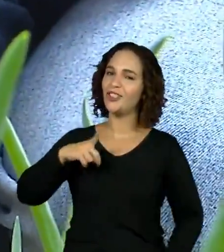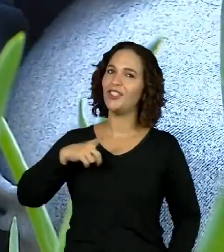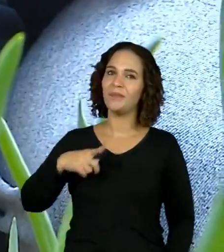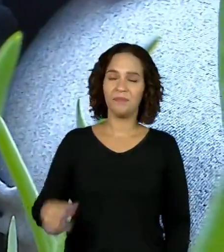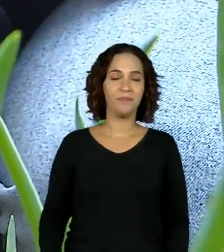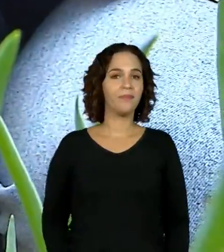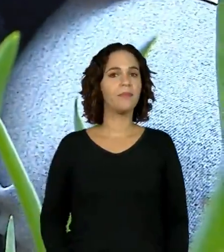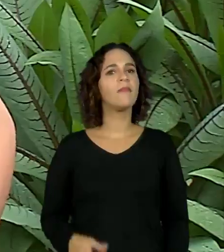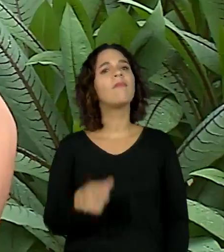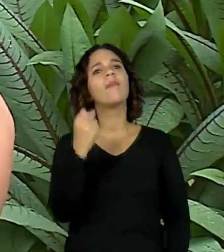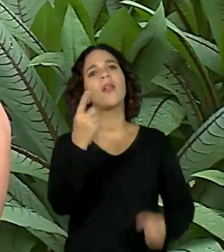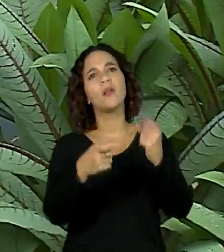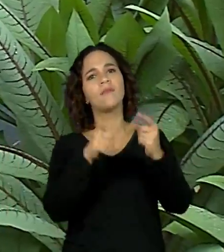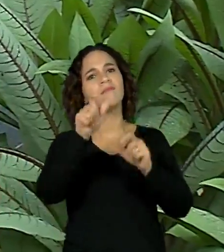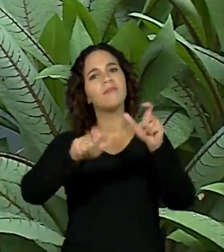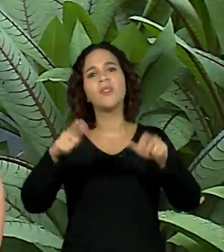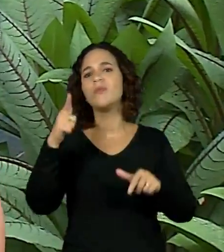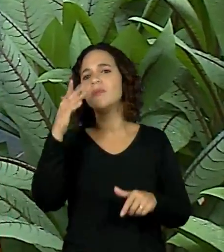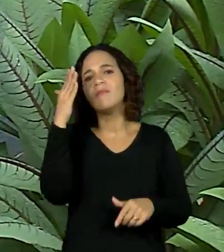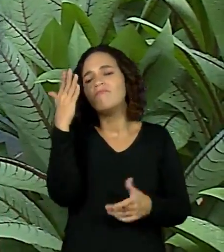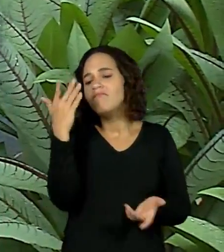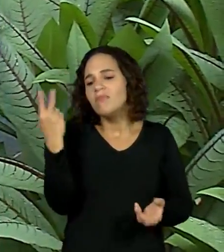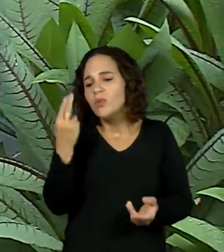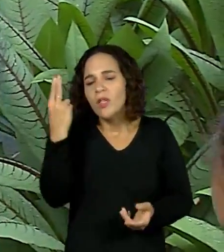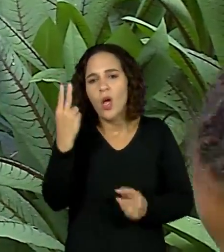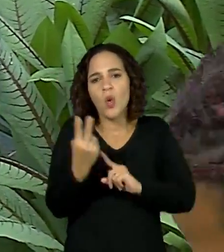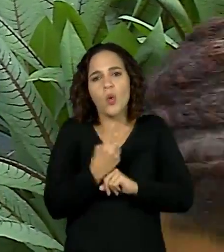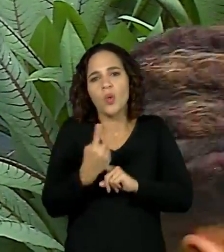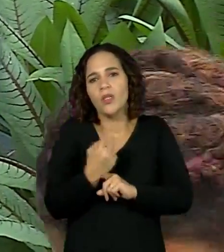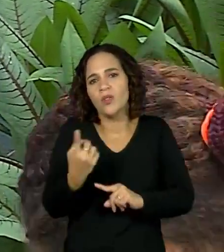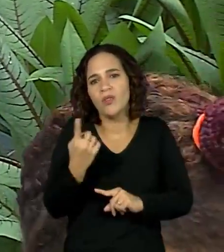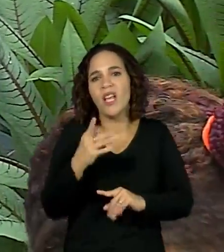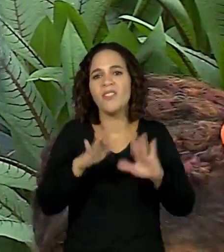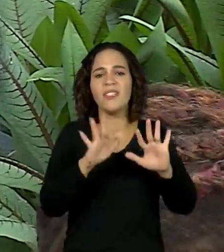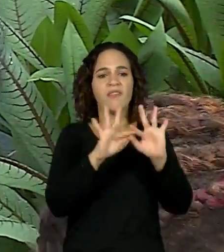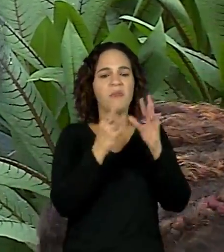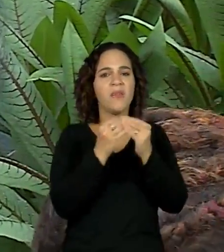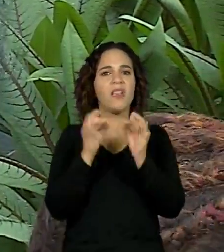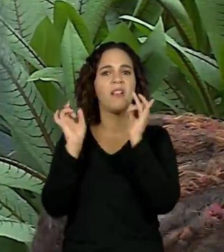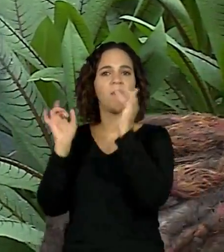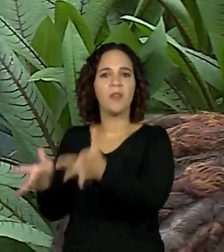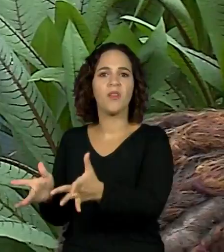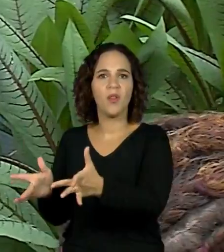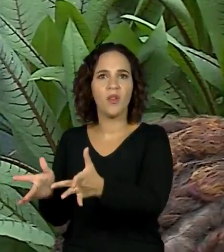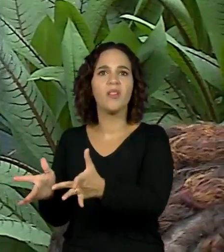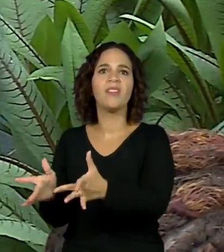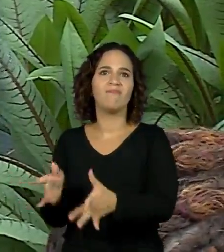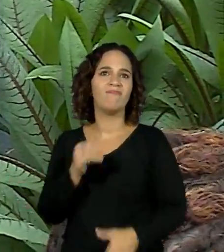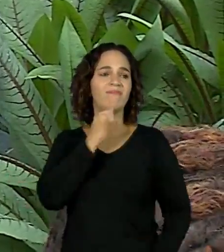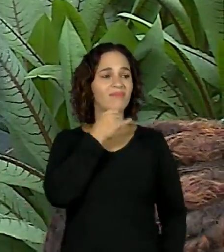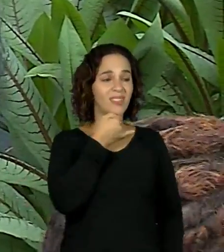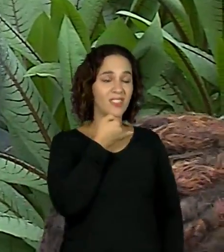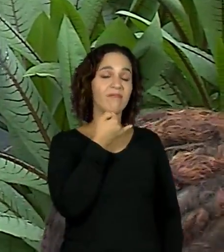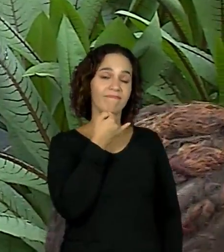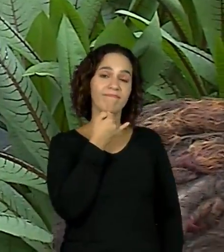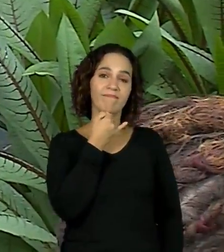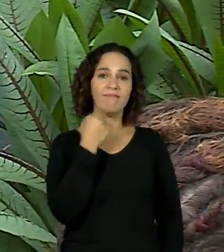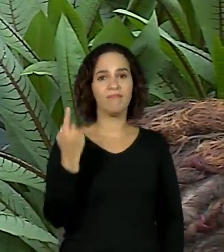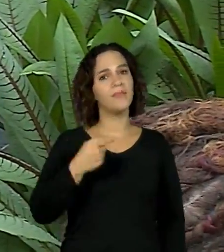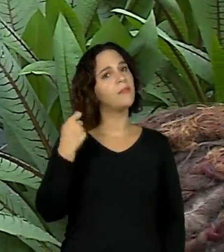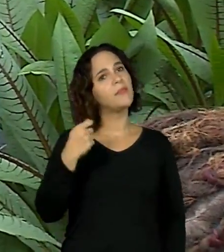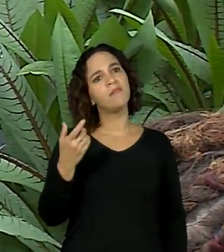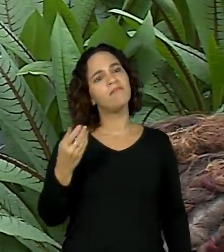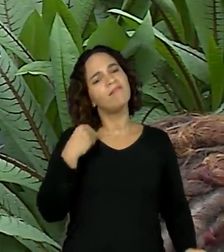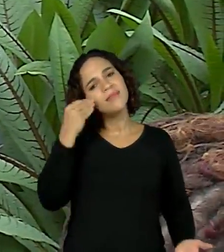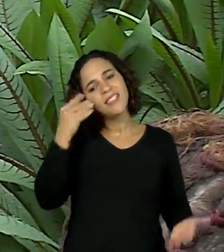pessoas que a gente sabe que não tem como se cuidar sozinha. Aí a família de vez em quando abandona. Parece uma coisa triste, assim. E a gente tem que levar um